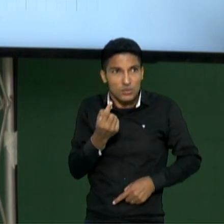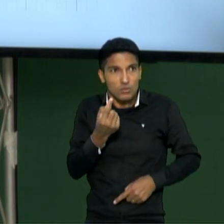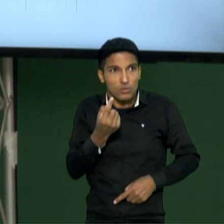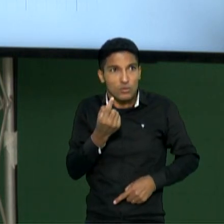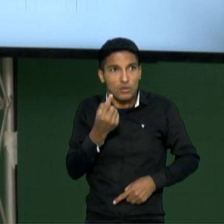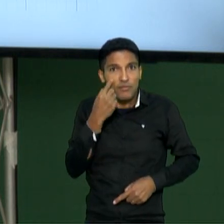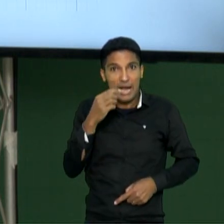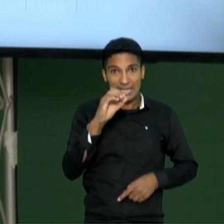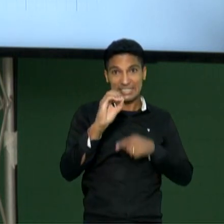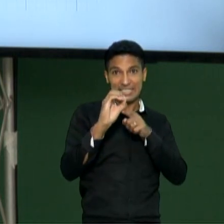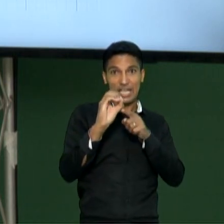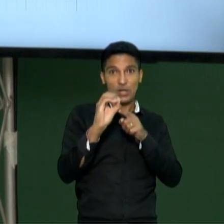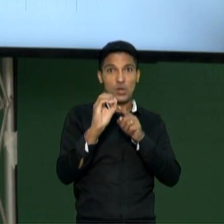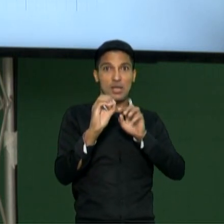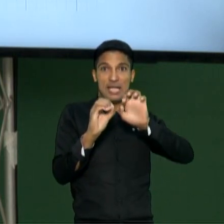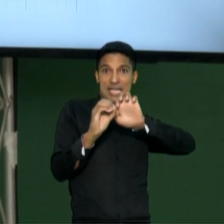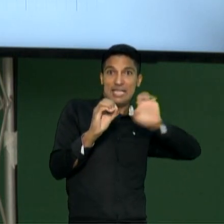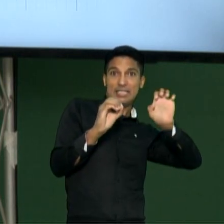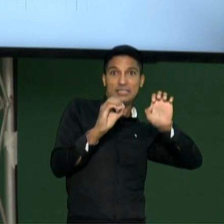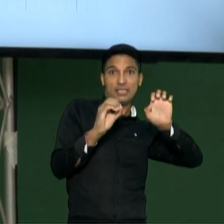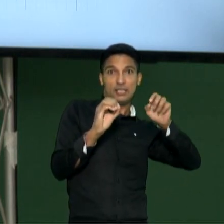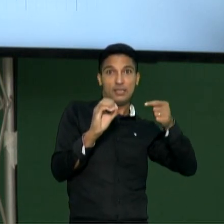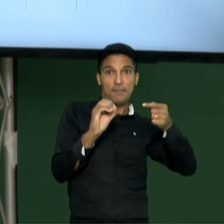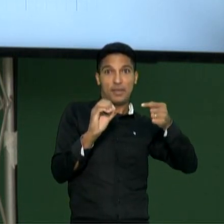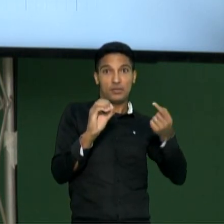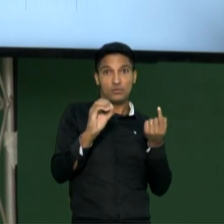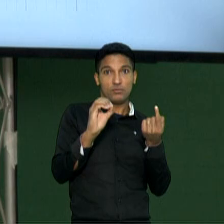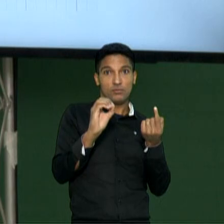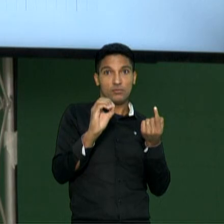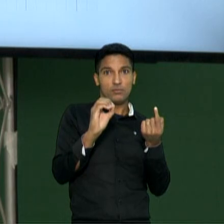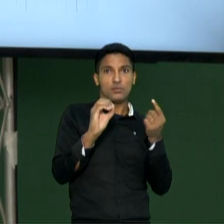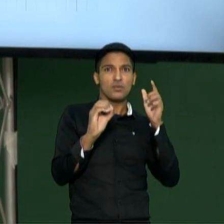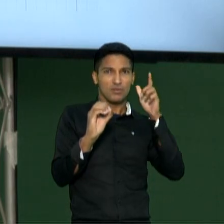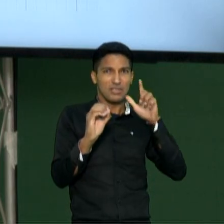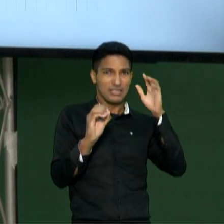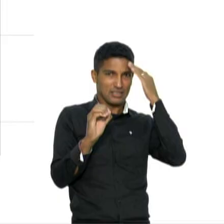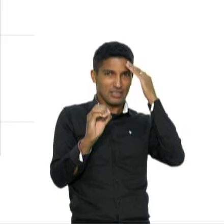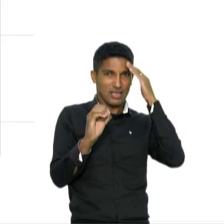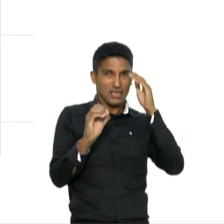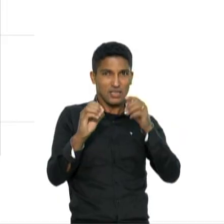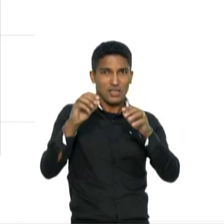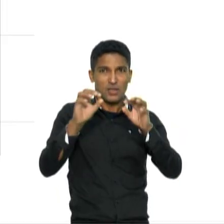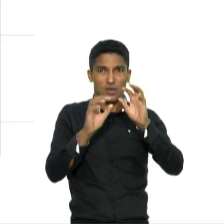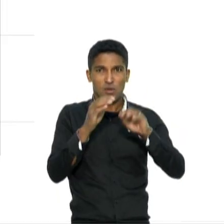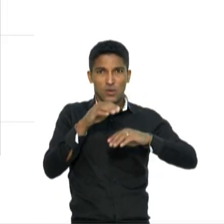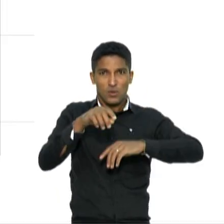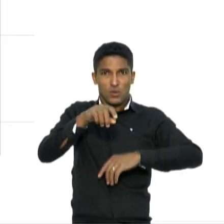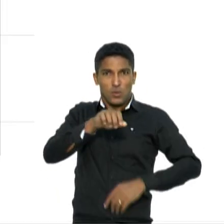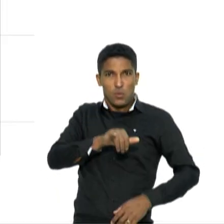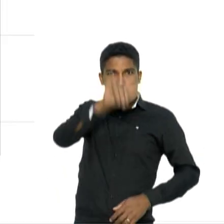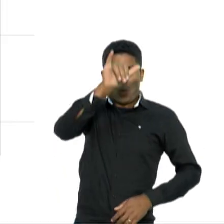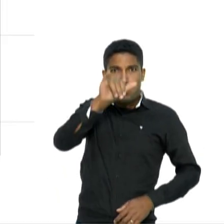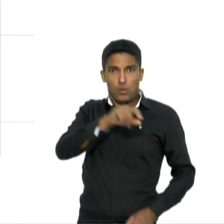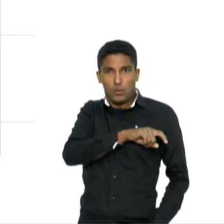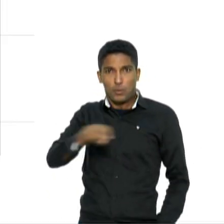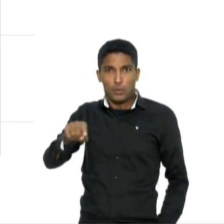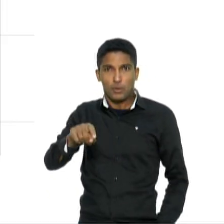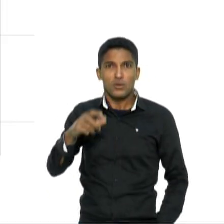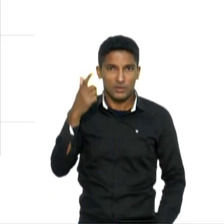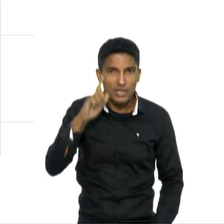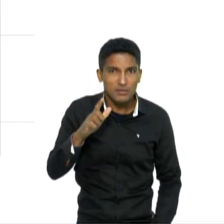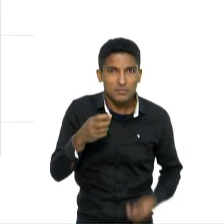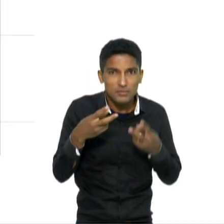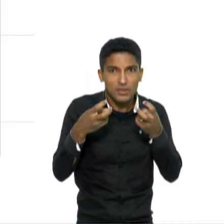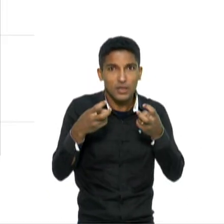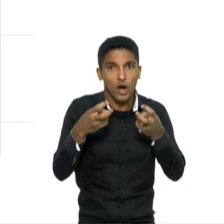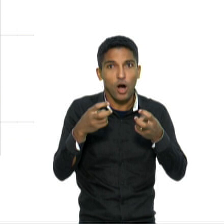eu tenho 0. Então, à esquerda do 0 eu tenho menos 1. Não sei se vocês conseguem enxergar bem aí de onde você está assistindo, mas aqui eu tenho